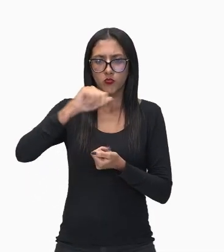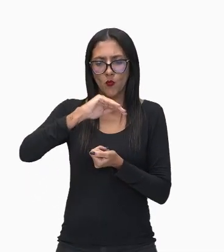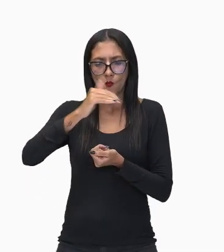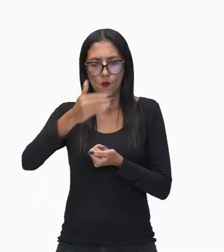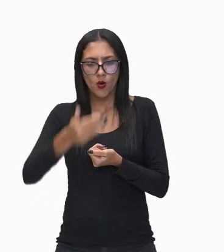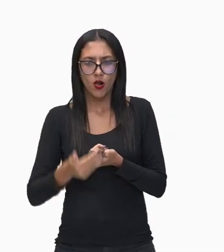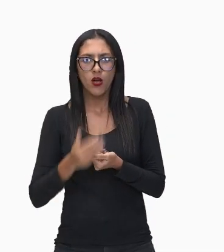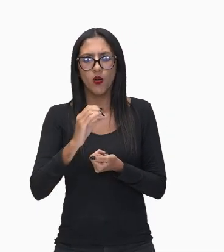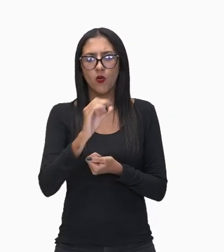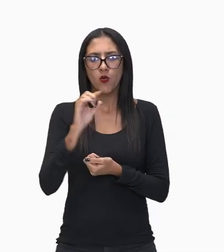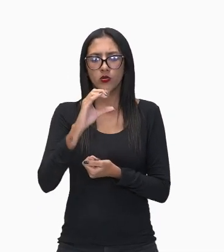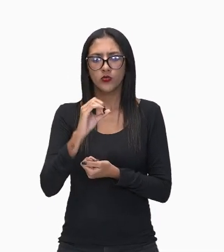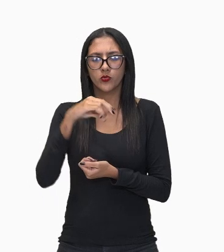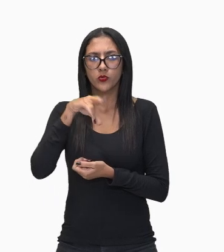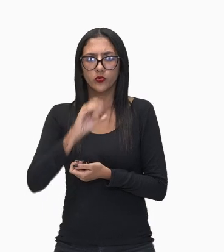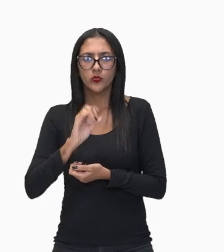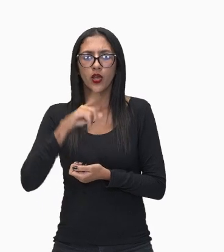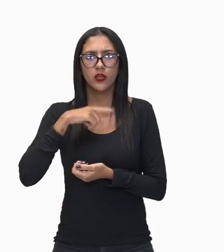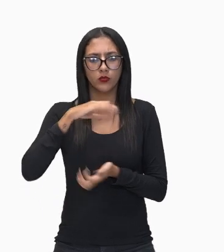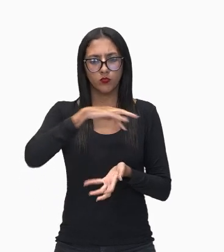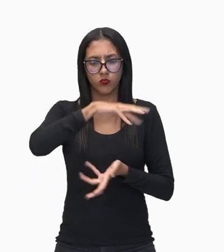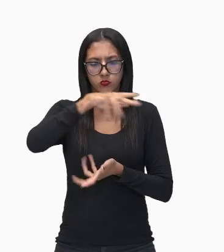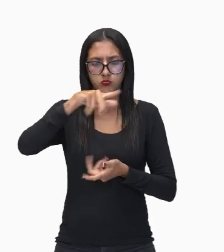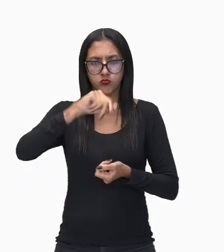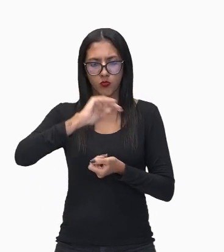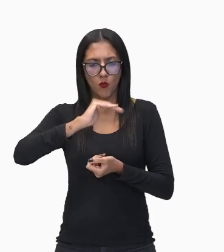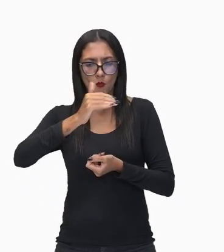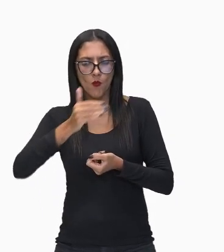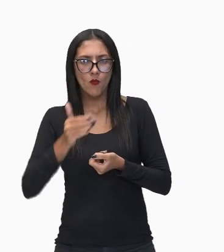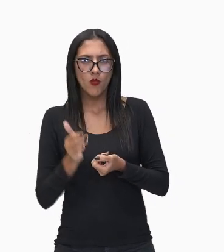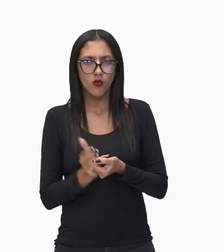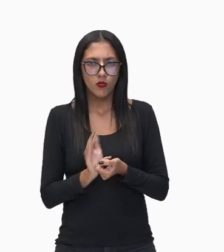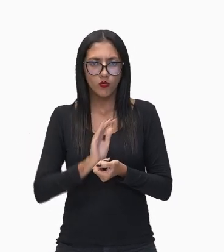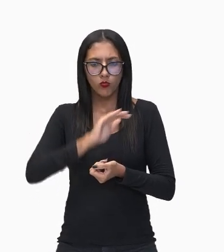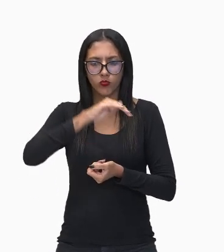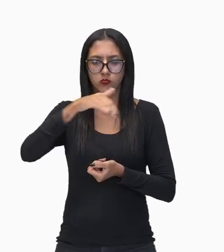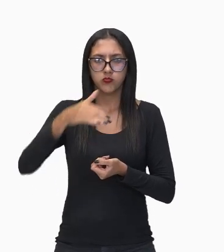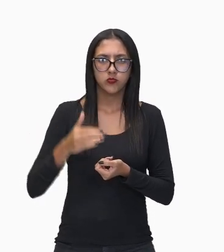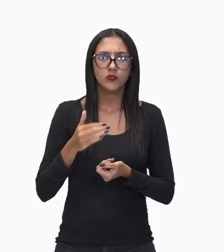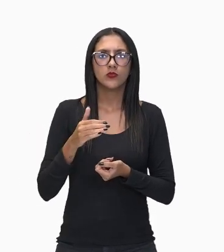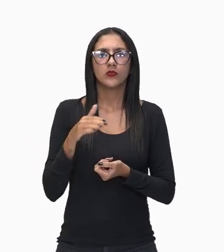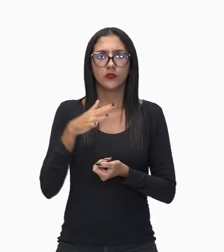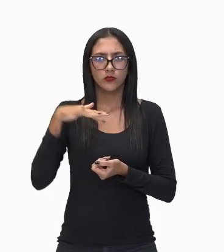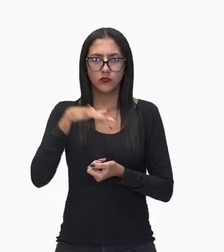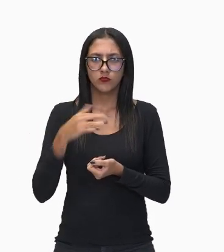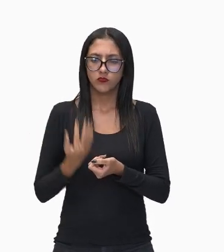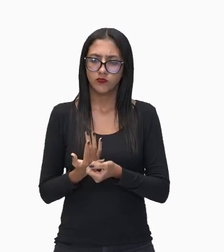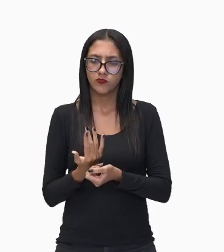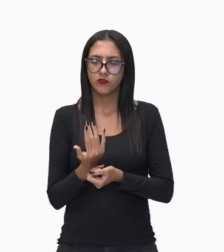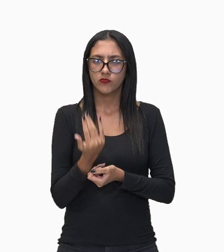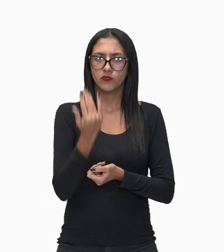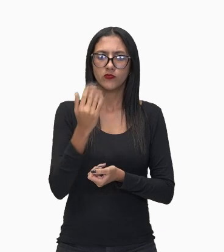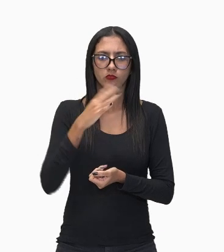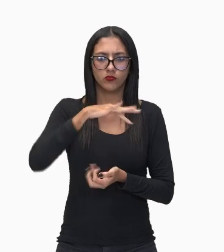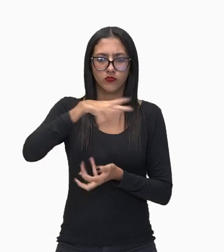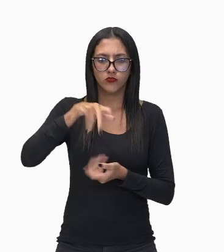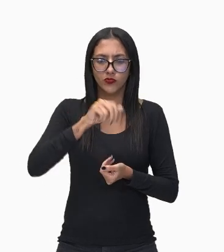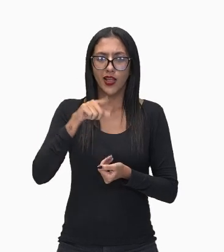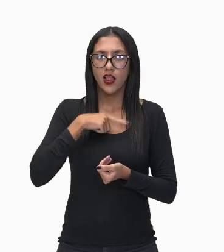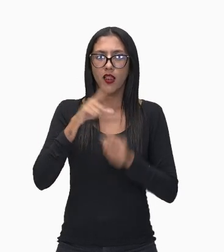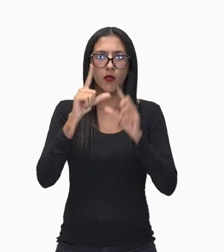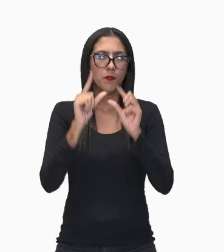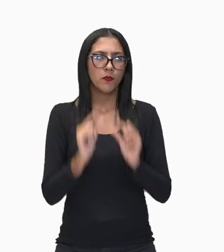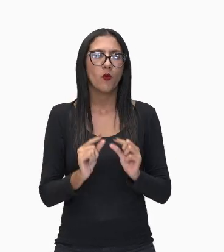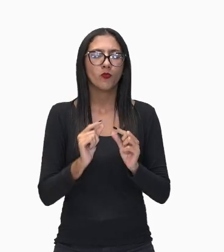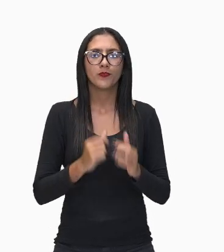de ozônio, ela se refere ao processo pela qual a camada de ozônio na estratosfera da Terra é reduzida. Então,